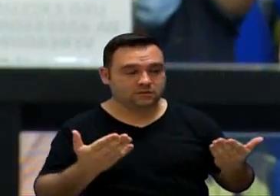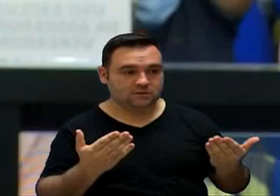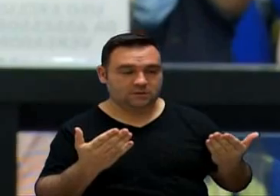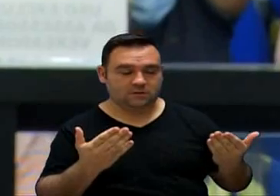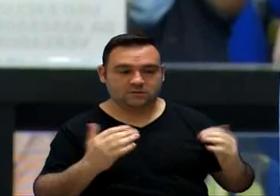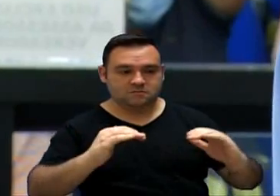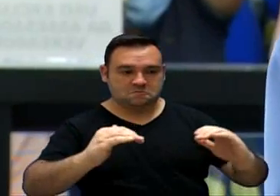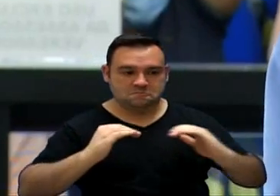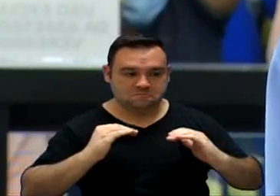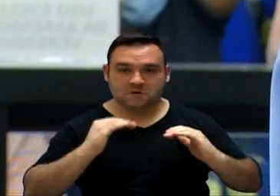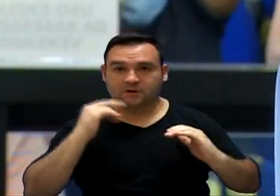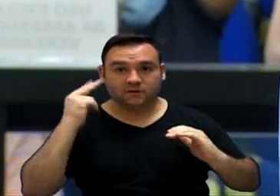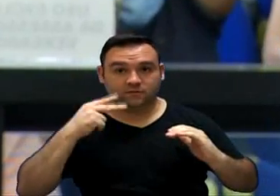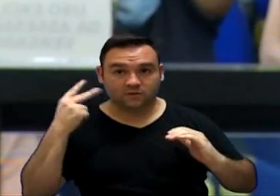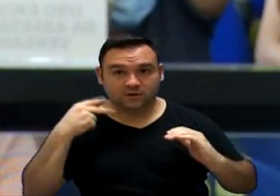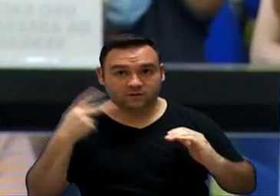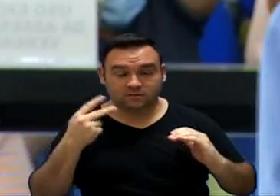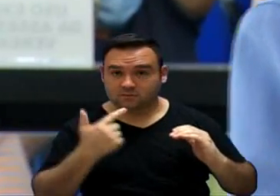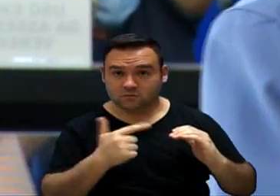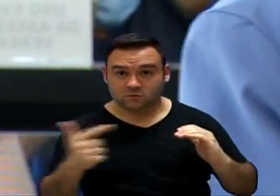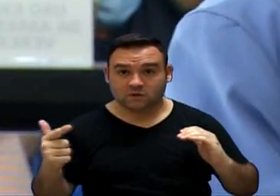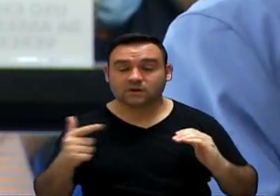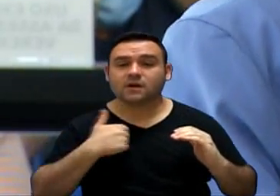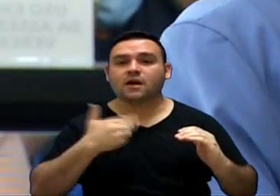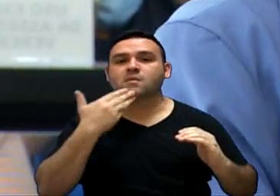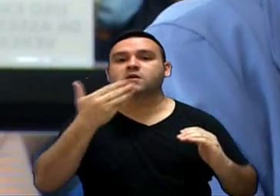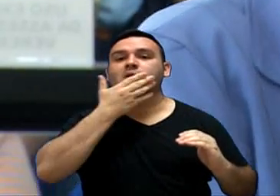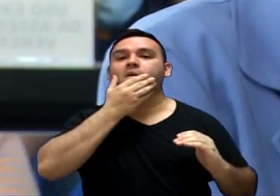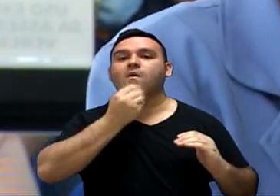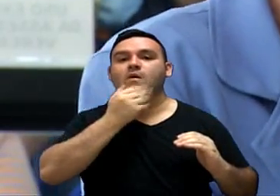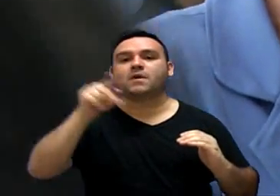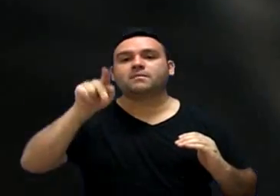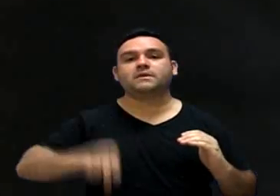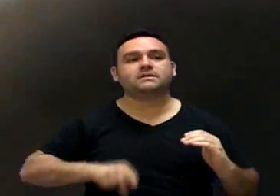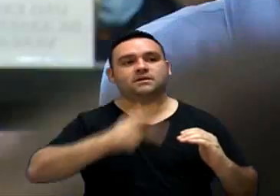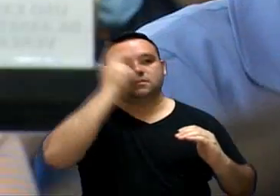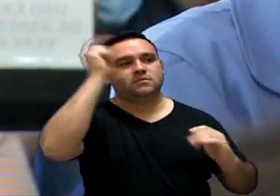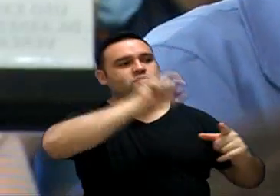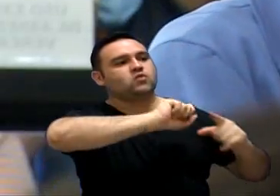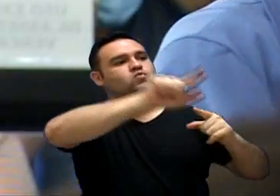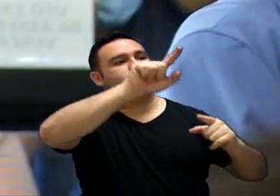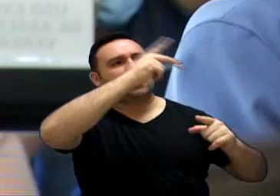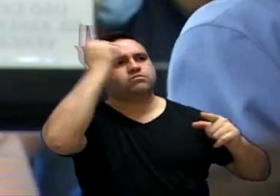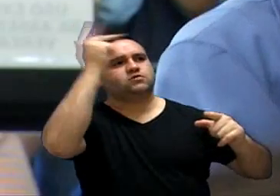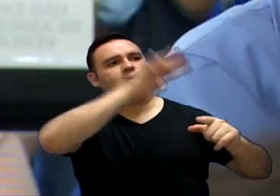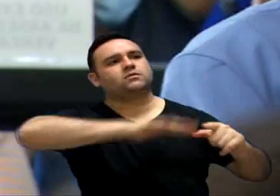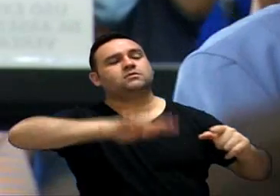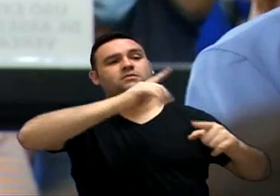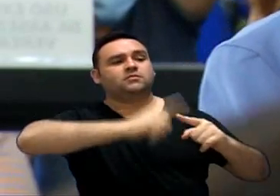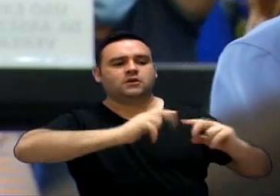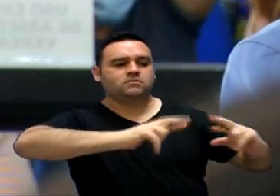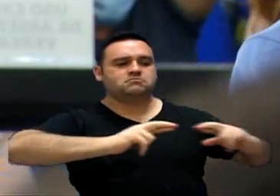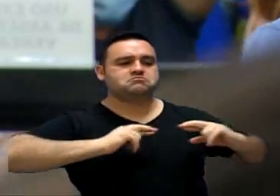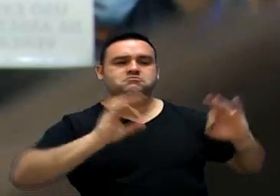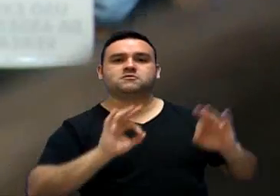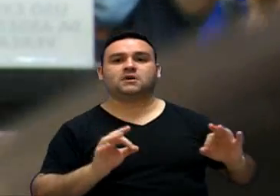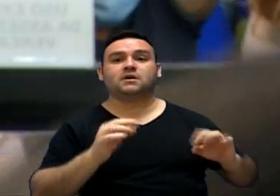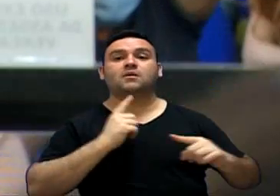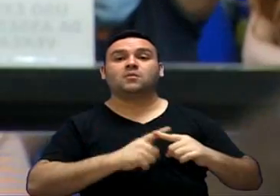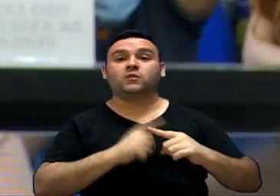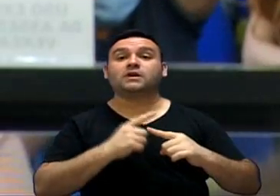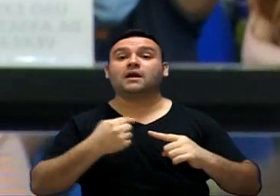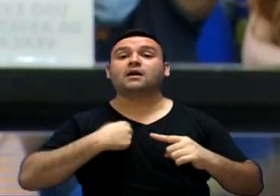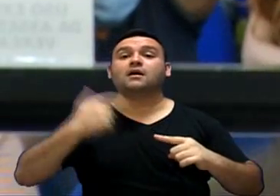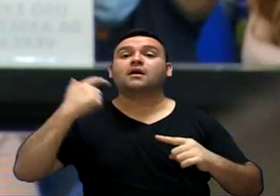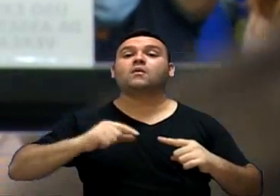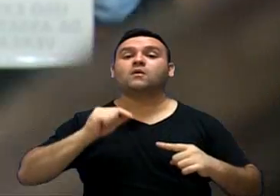não respeitam uma vereadora eleita, eu peço que o presidente possa fazer a retirada dessas pessoas que não me respeitam. Porque eu